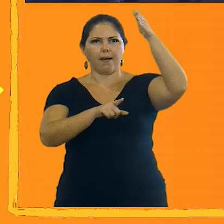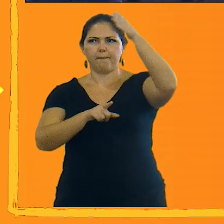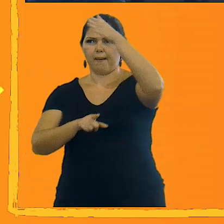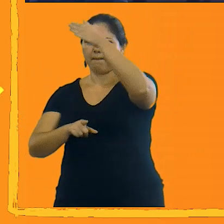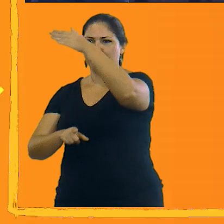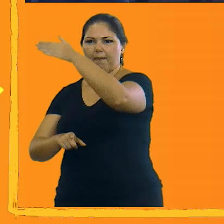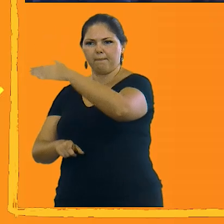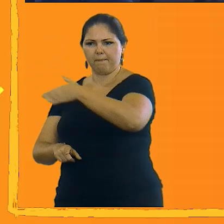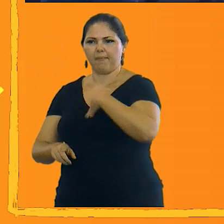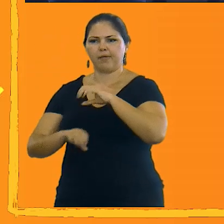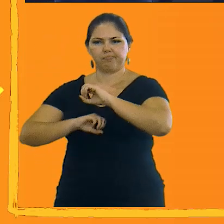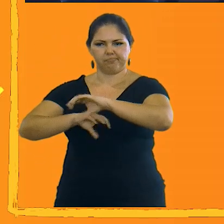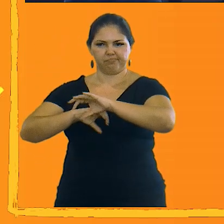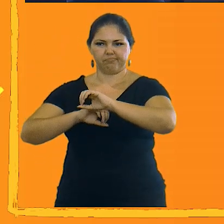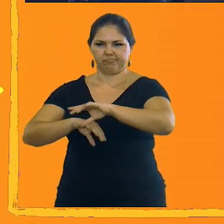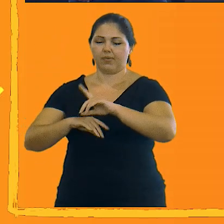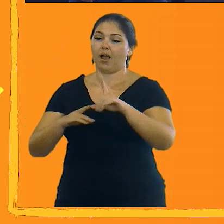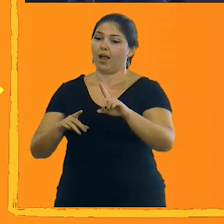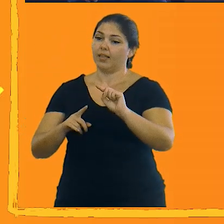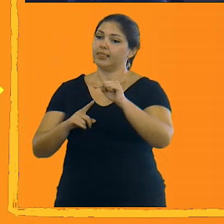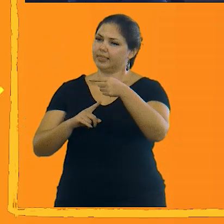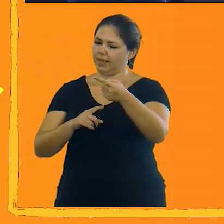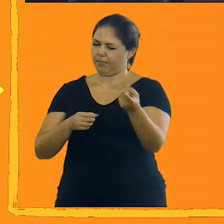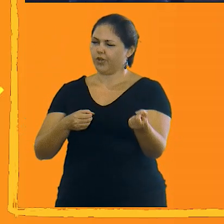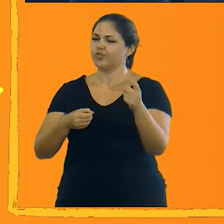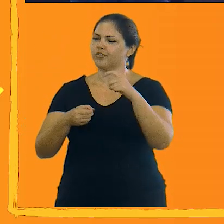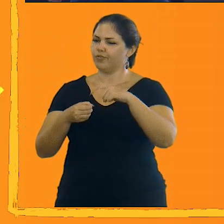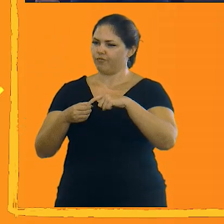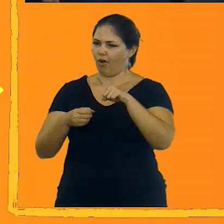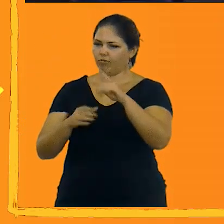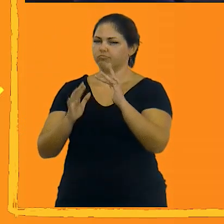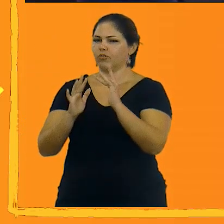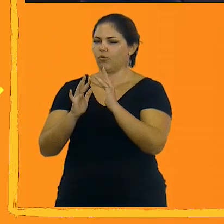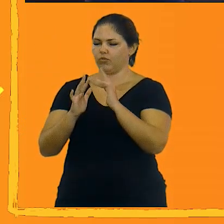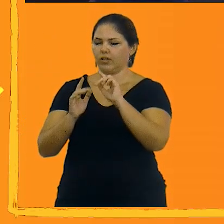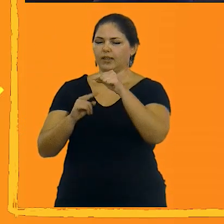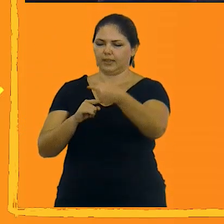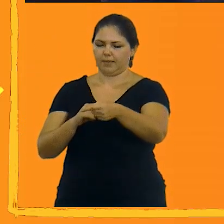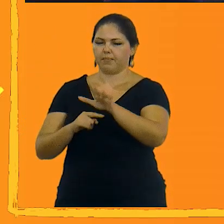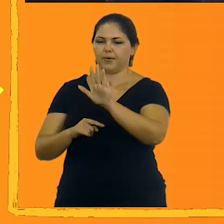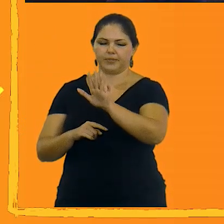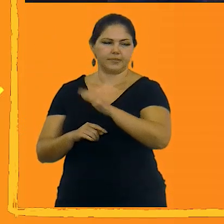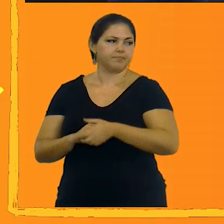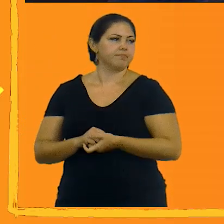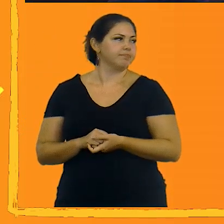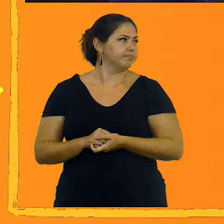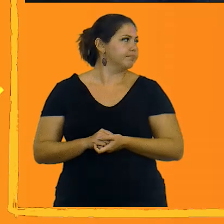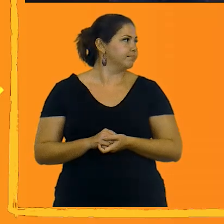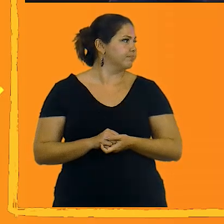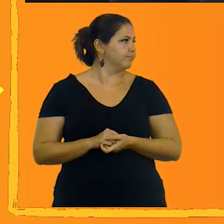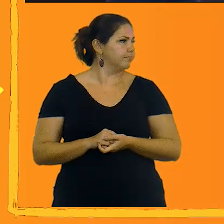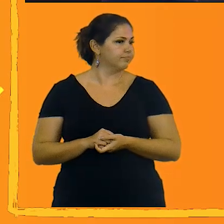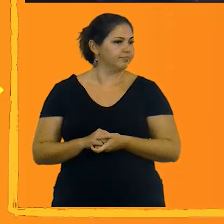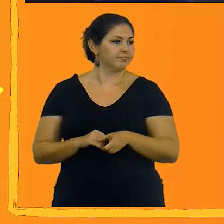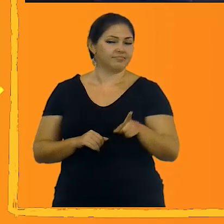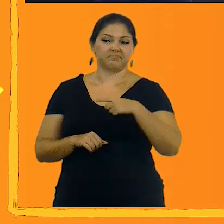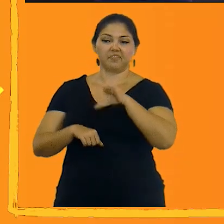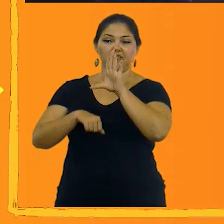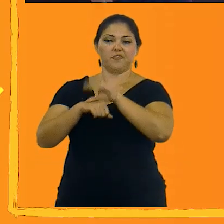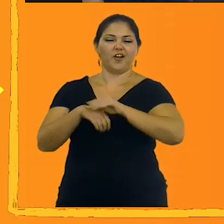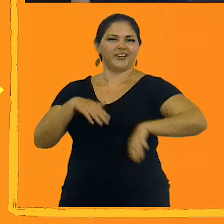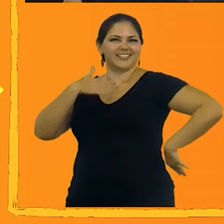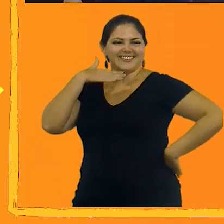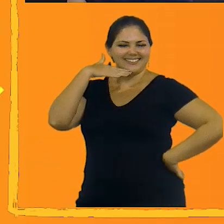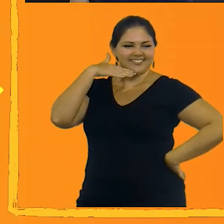e possivelmente a gente volte ainda a ter um contato aí tá voltado Olha a mídia olha